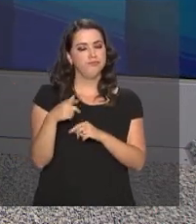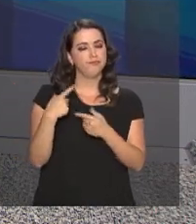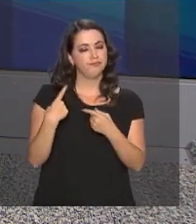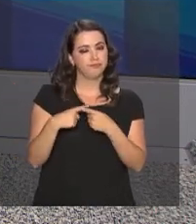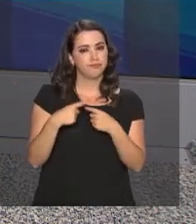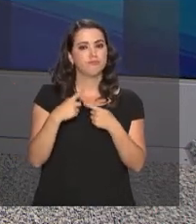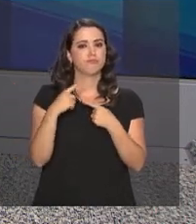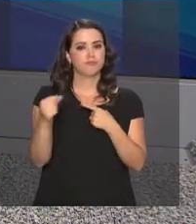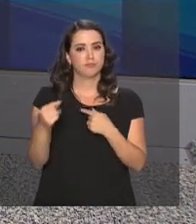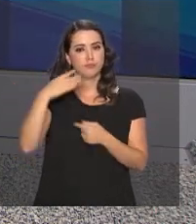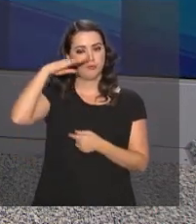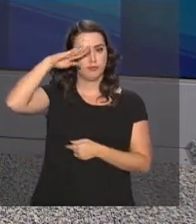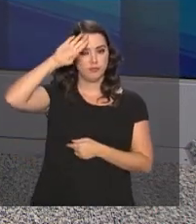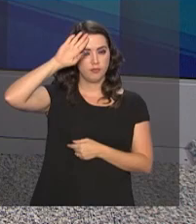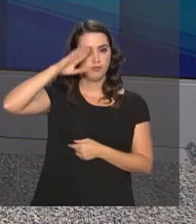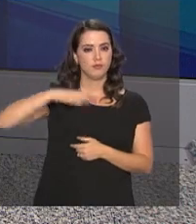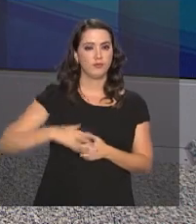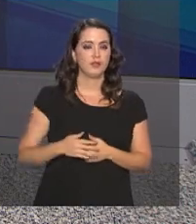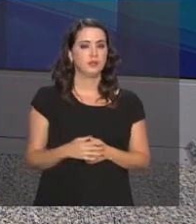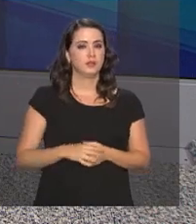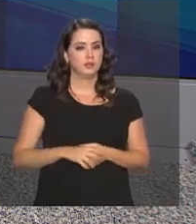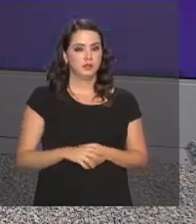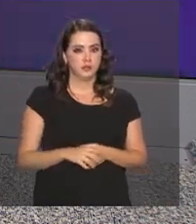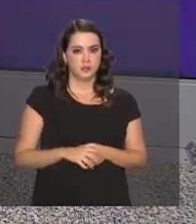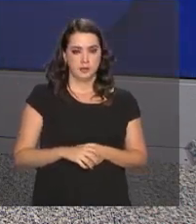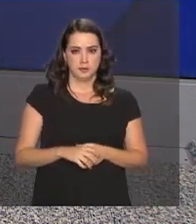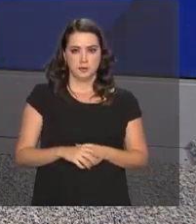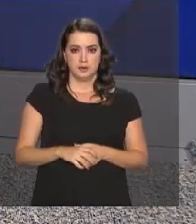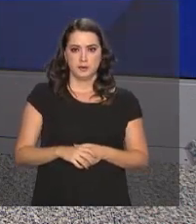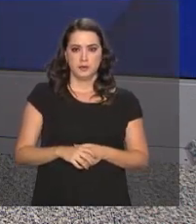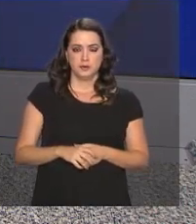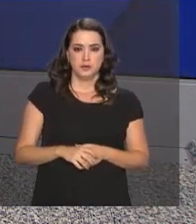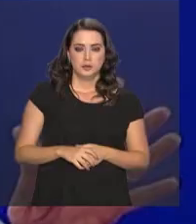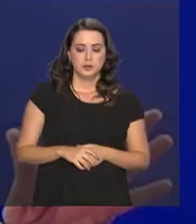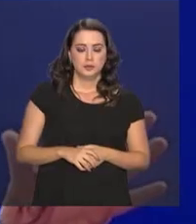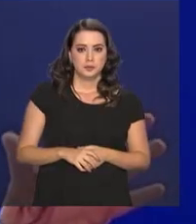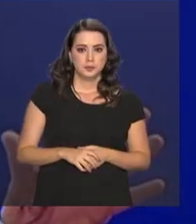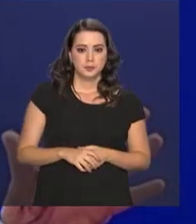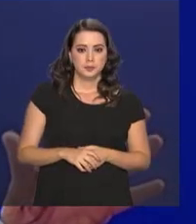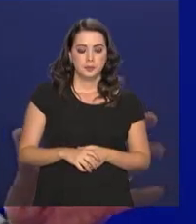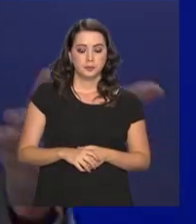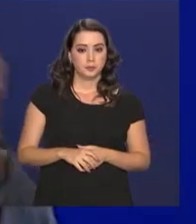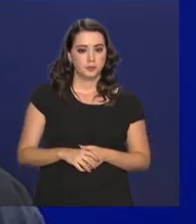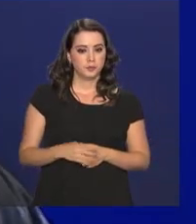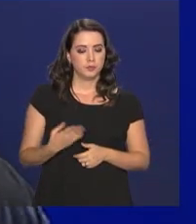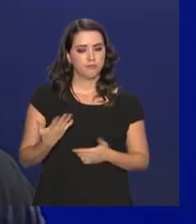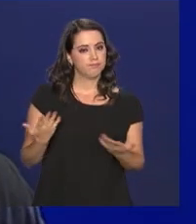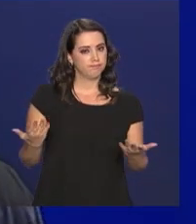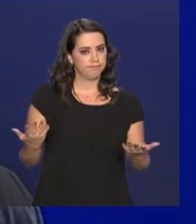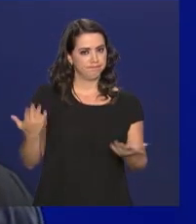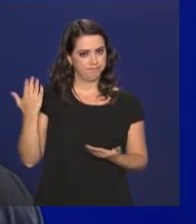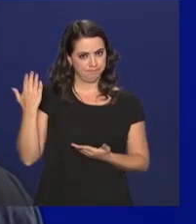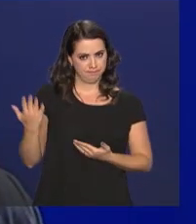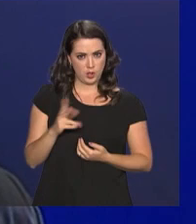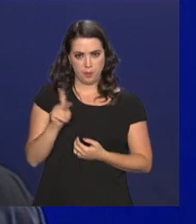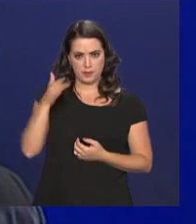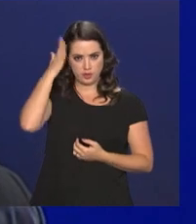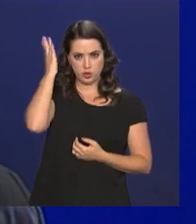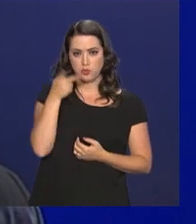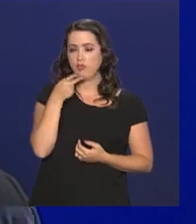mesmo com a saída dos profissionais cubanos do programa mais médicos vejam que o caso dos médicos